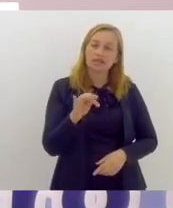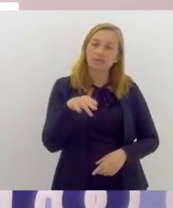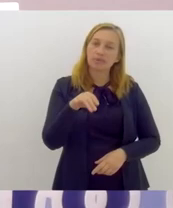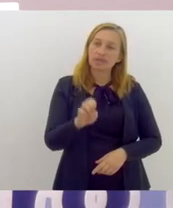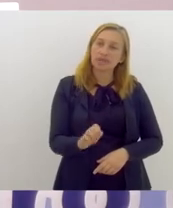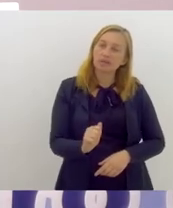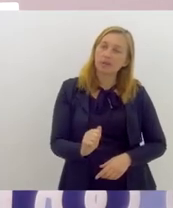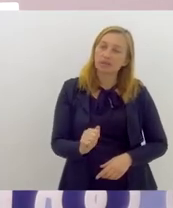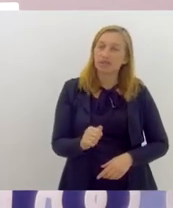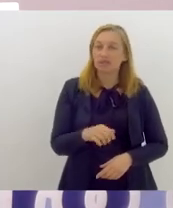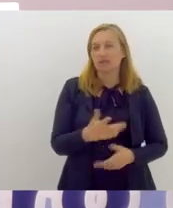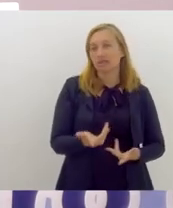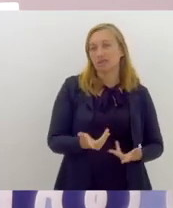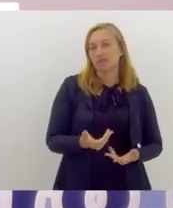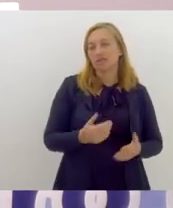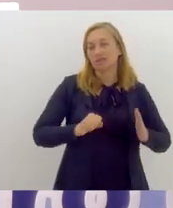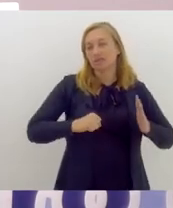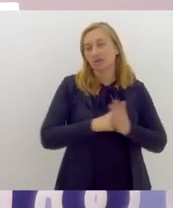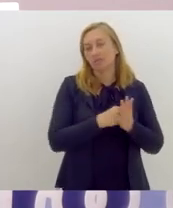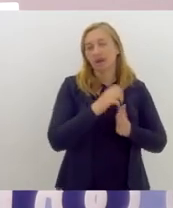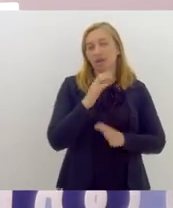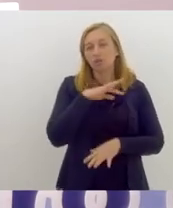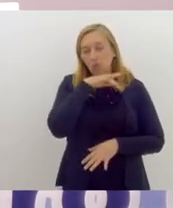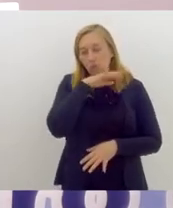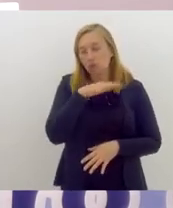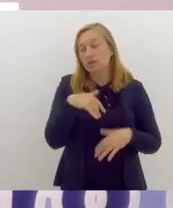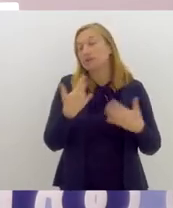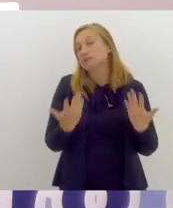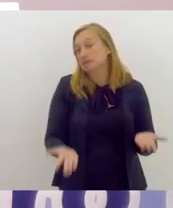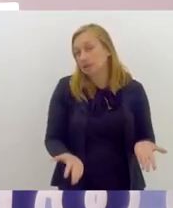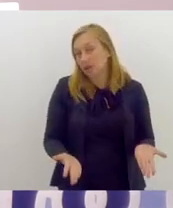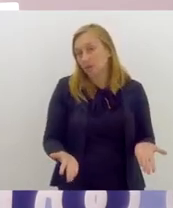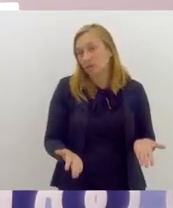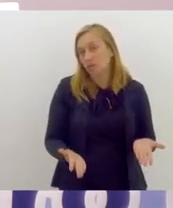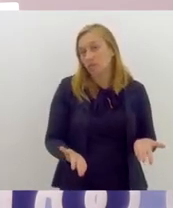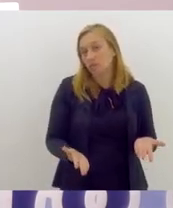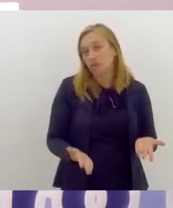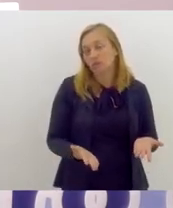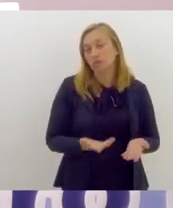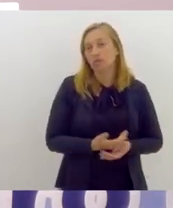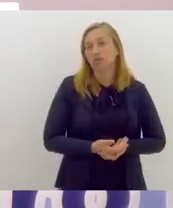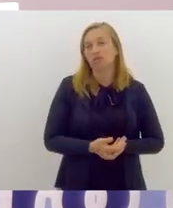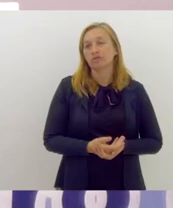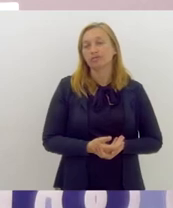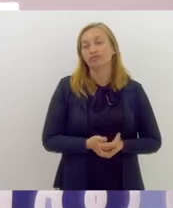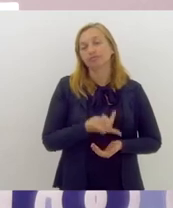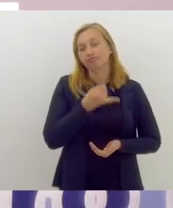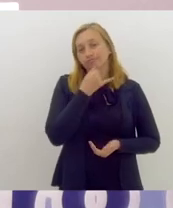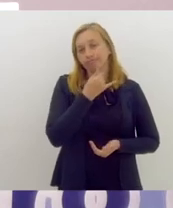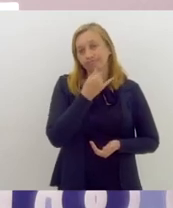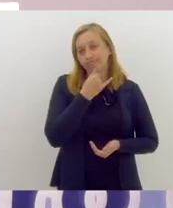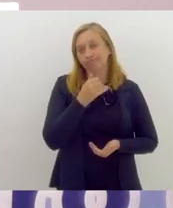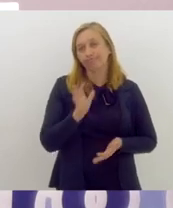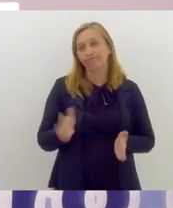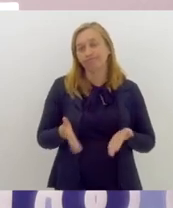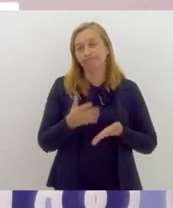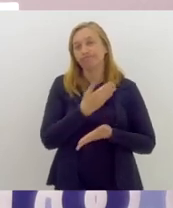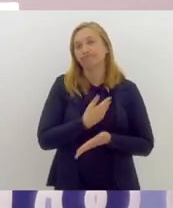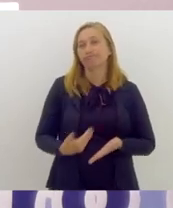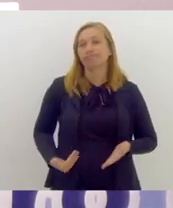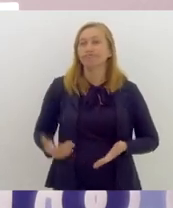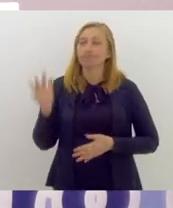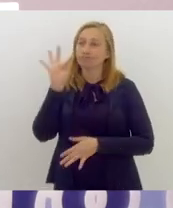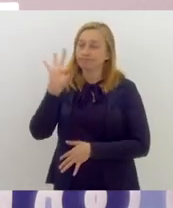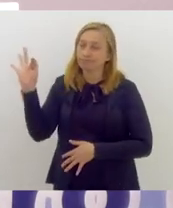degradada já tem várias Impacto negativo Então se promoveu essa Infelizmente essa iniciativa do governo federal